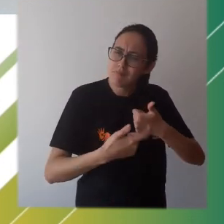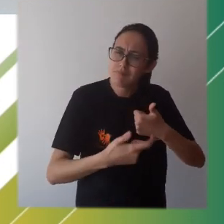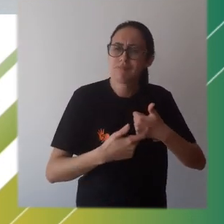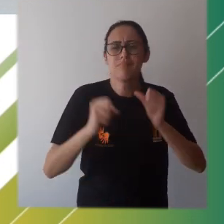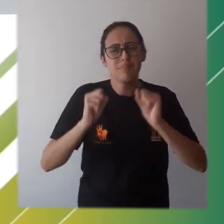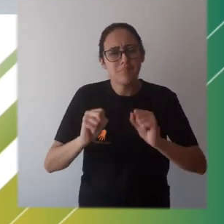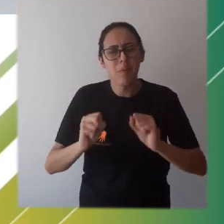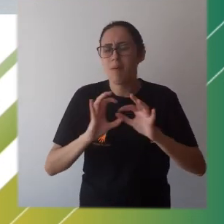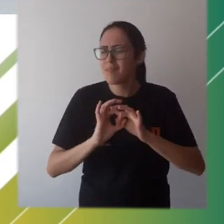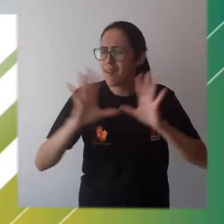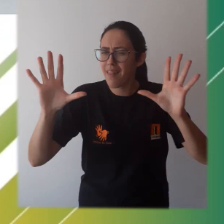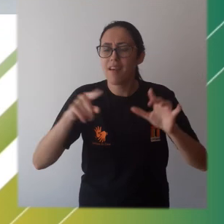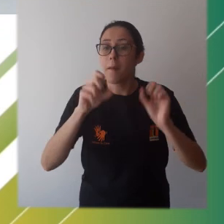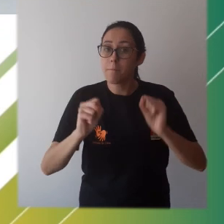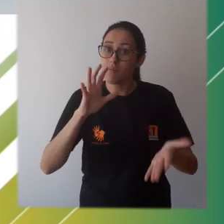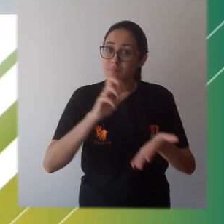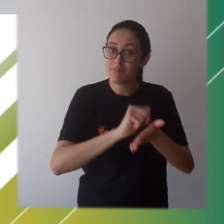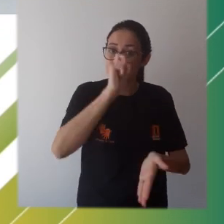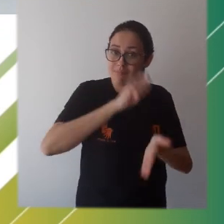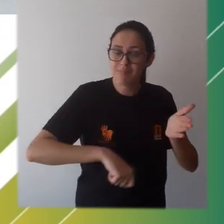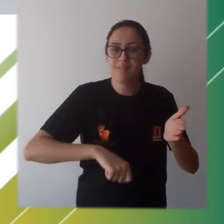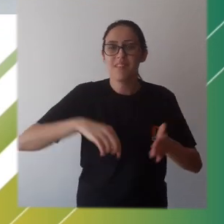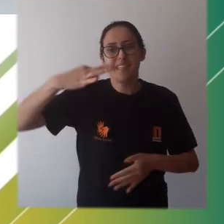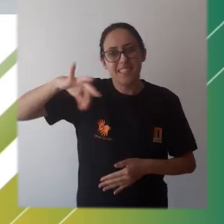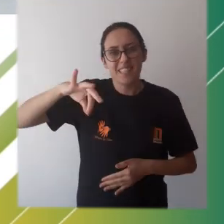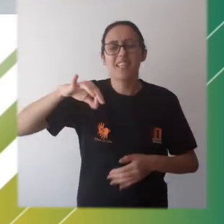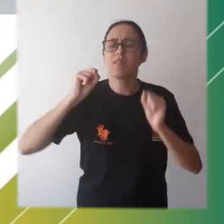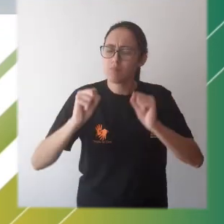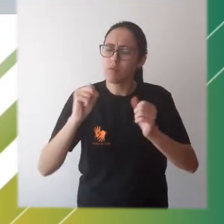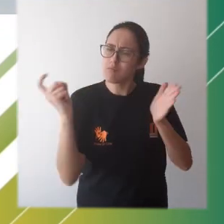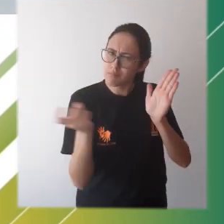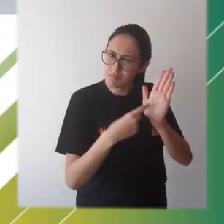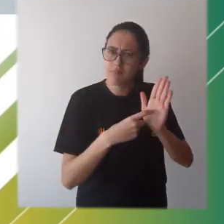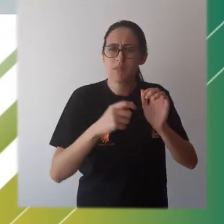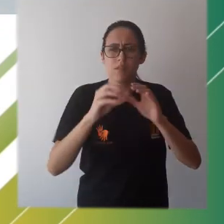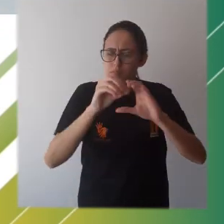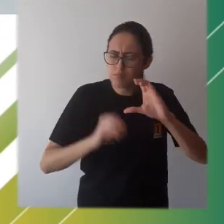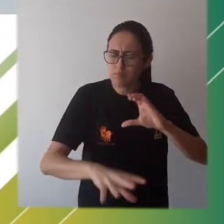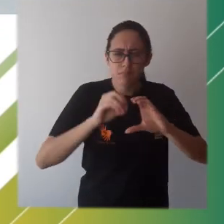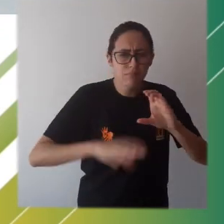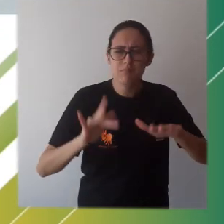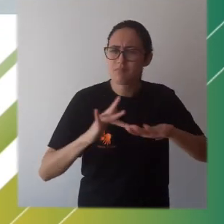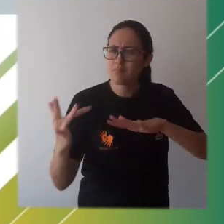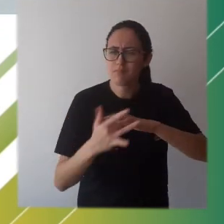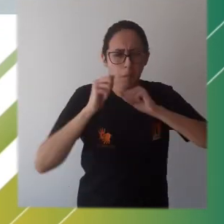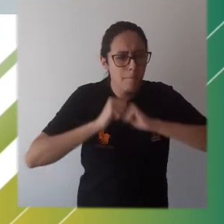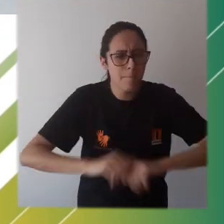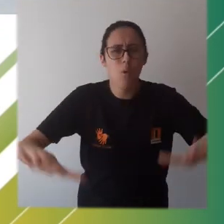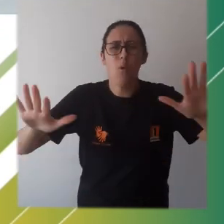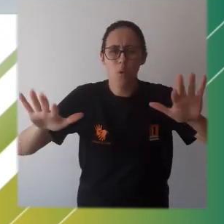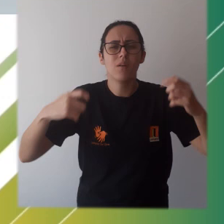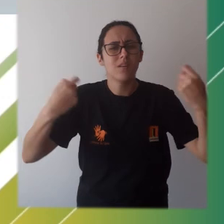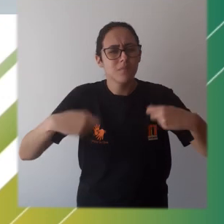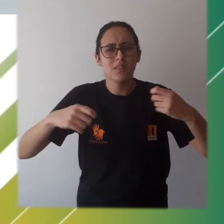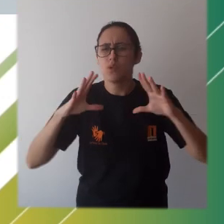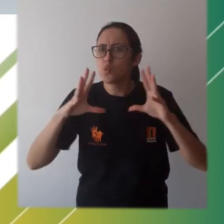curta a conversa, deixa o seu like, se inscreve no canal, ativa o sininho, compartilhe também nas suas redes sociais para que a